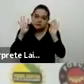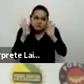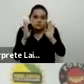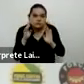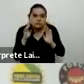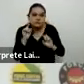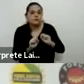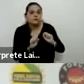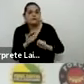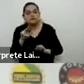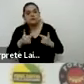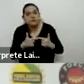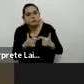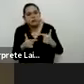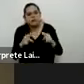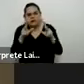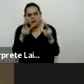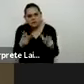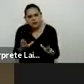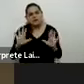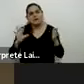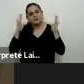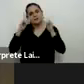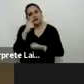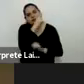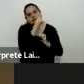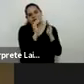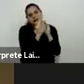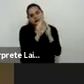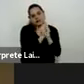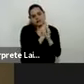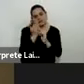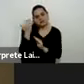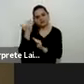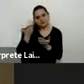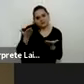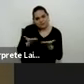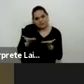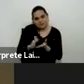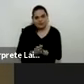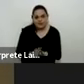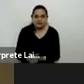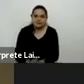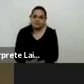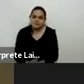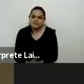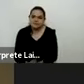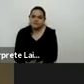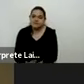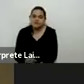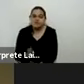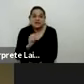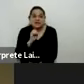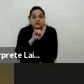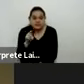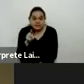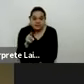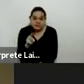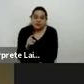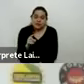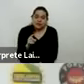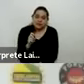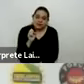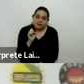Renault recentemente. Exatamente. A situação não está fácil. Gil, se você me permitir, para ajudar ainda mais nessa reflexão,